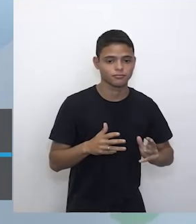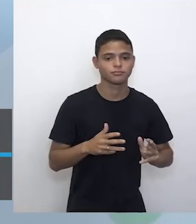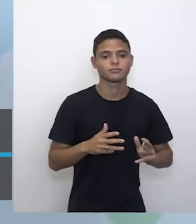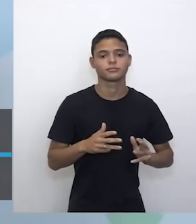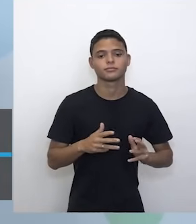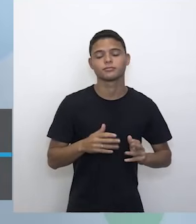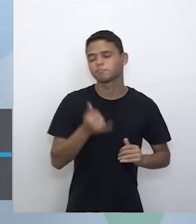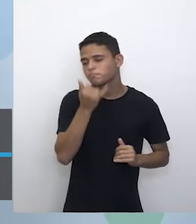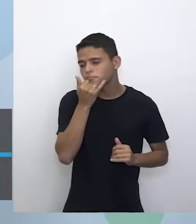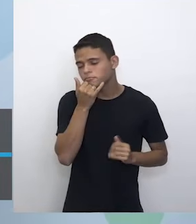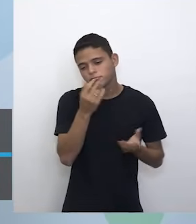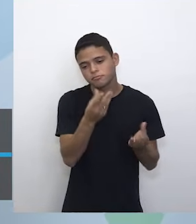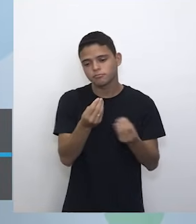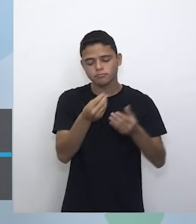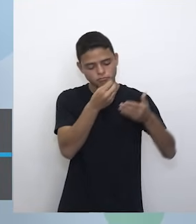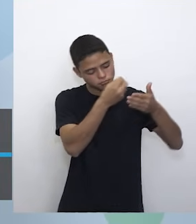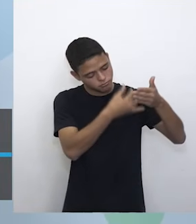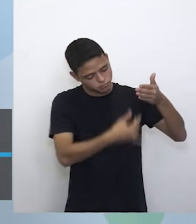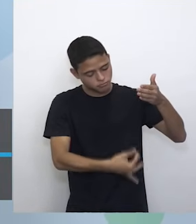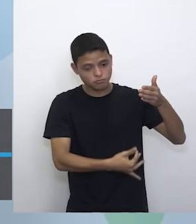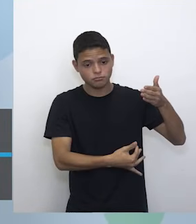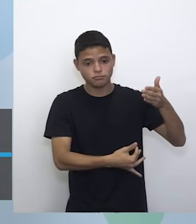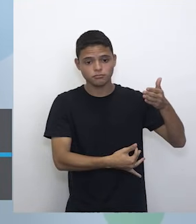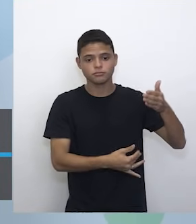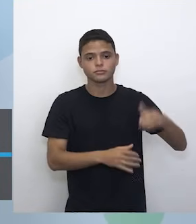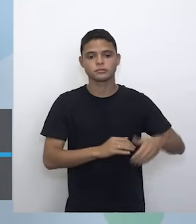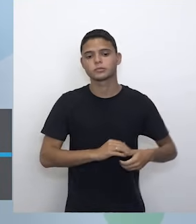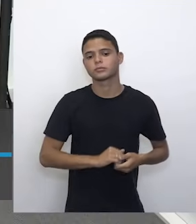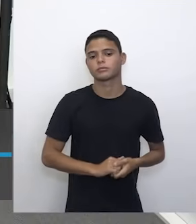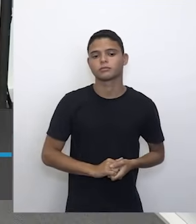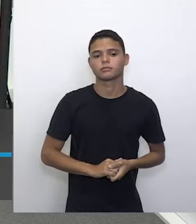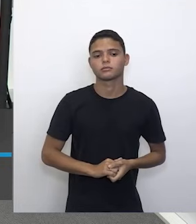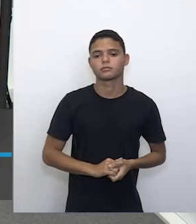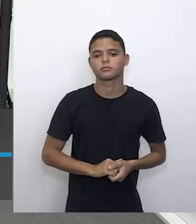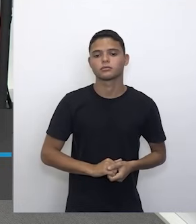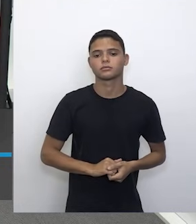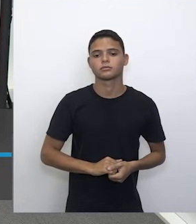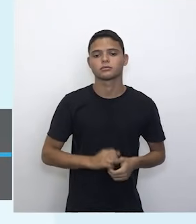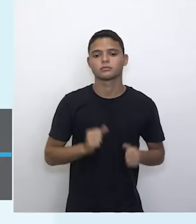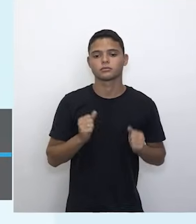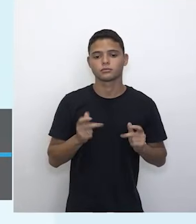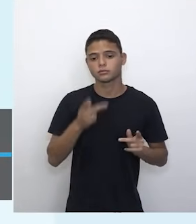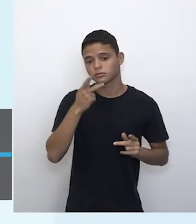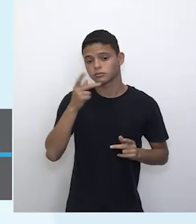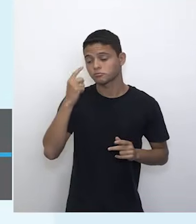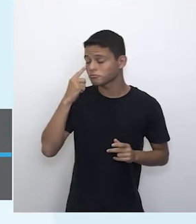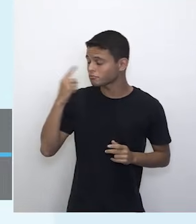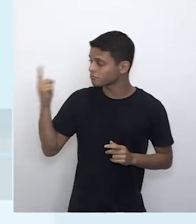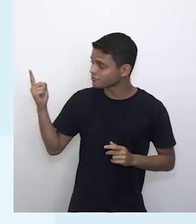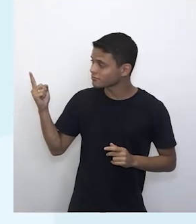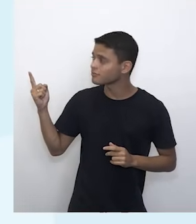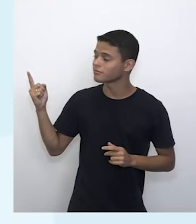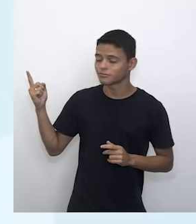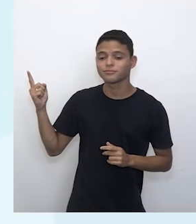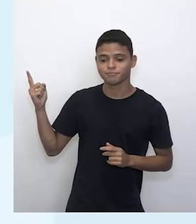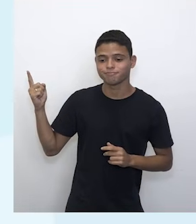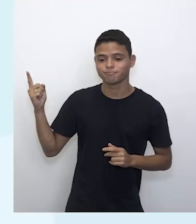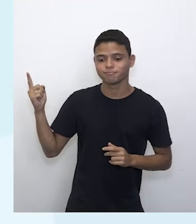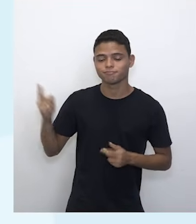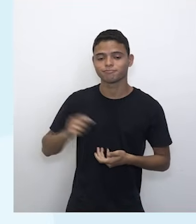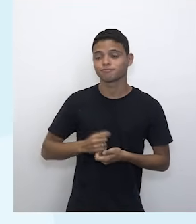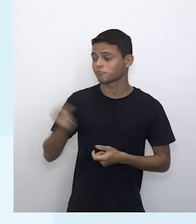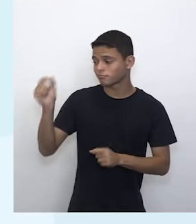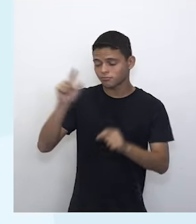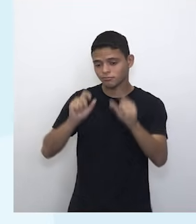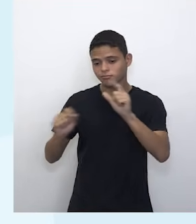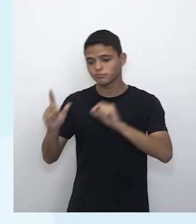gente ler, mas enfim, chegou a sua vez. Isso aí. Então tá aí, já que falaram, olha aí. Então a gente tem a Estrela do Mar, né? A gente só